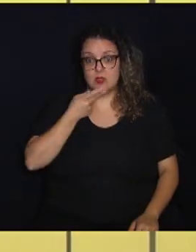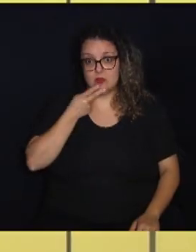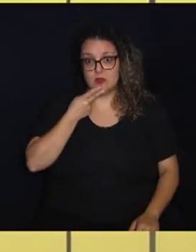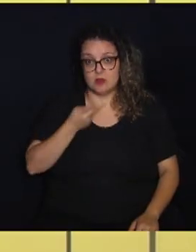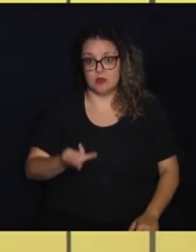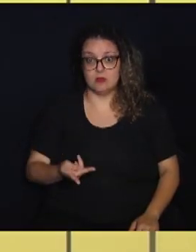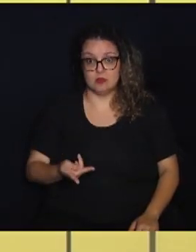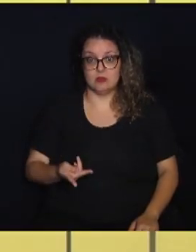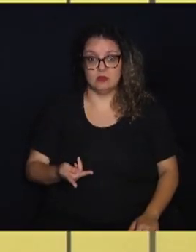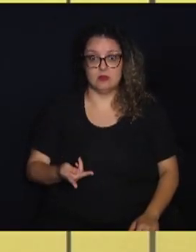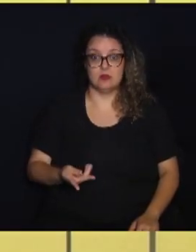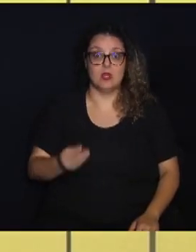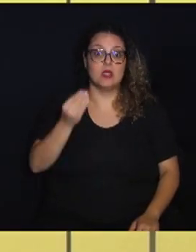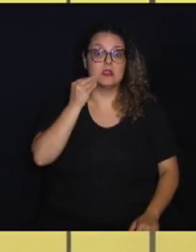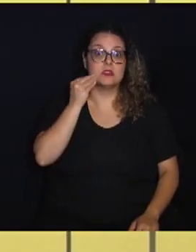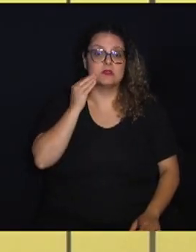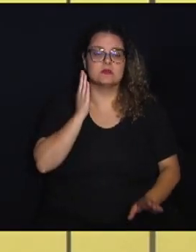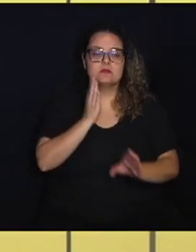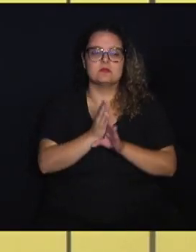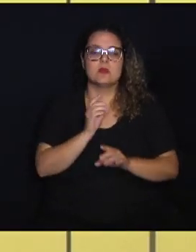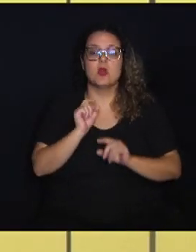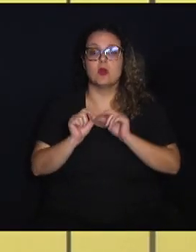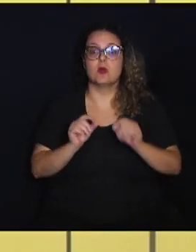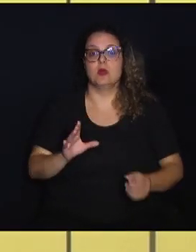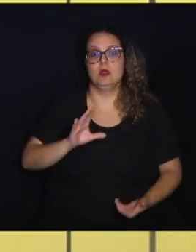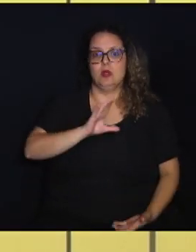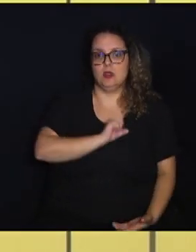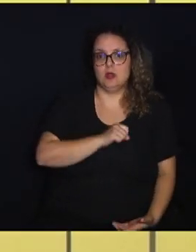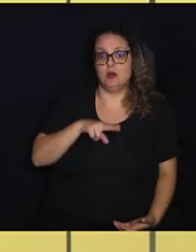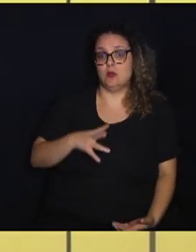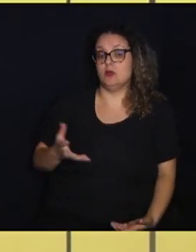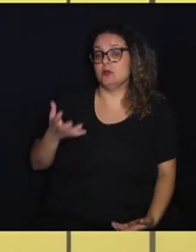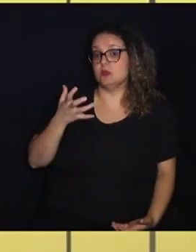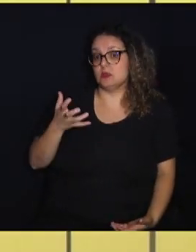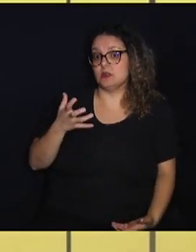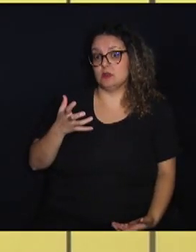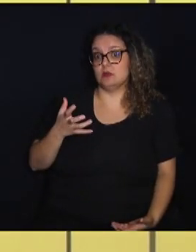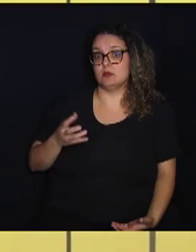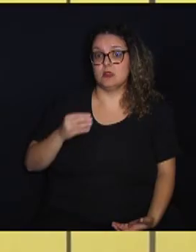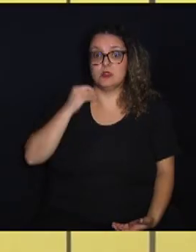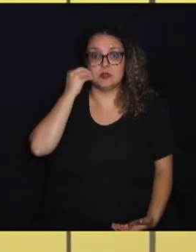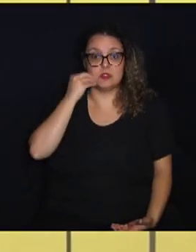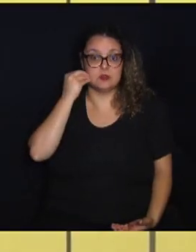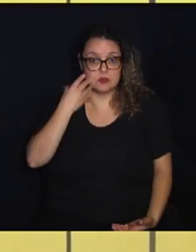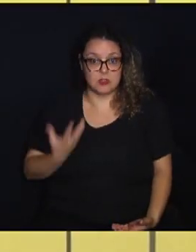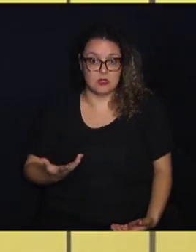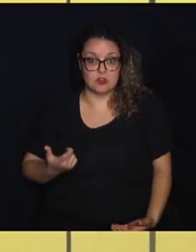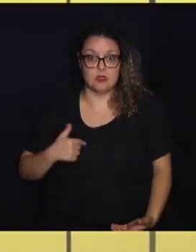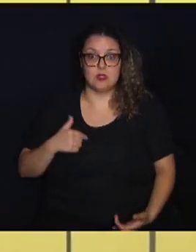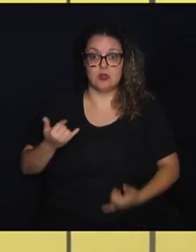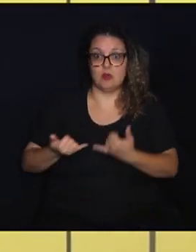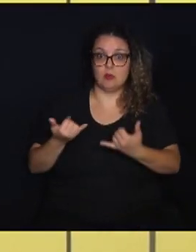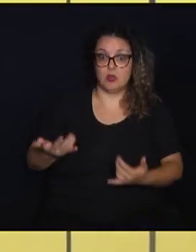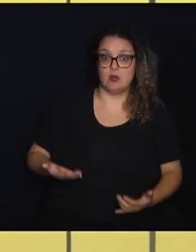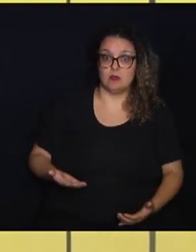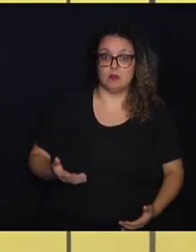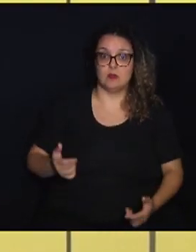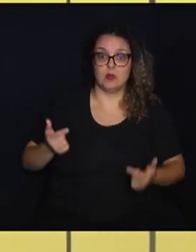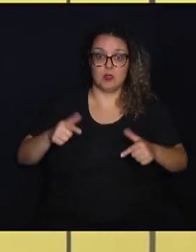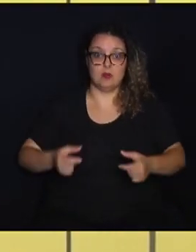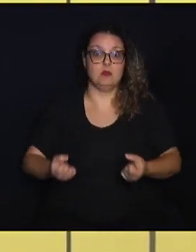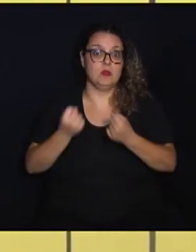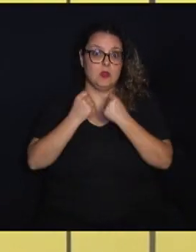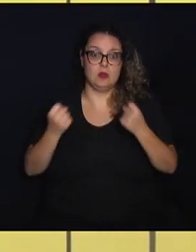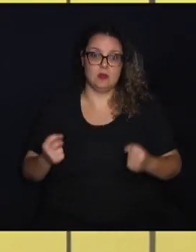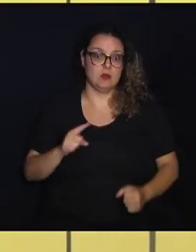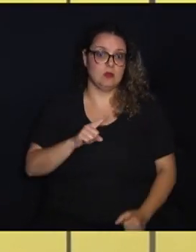Tenta descobrir o que você gosta, o que você quer. Experimentar. Eu brinco que hoje a academia é o que não falta, por